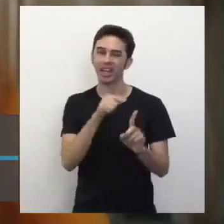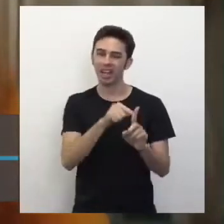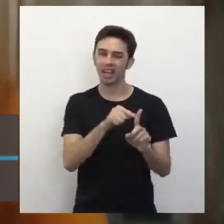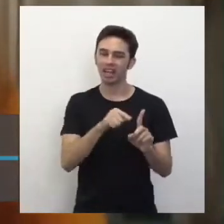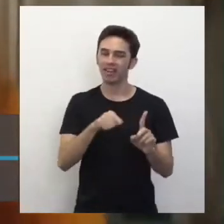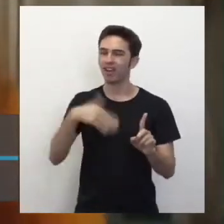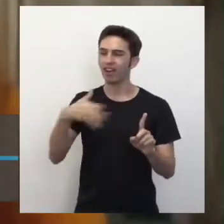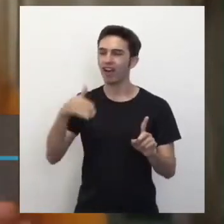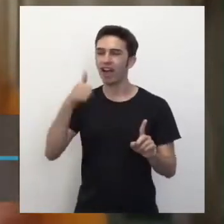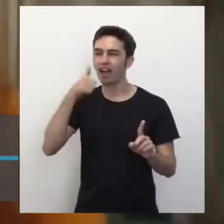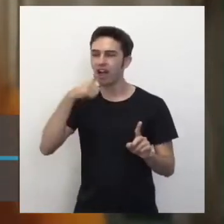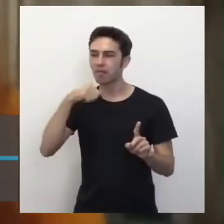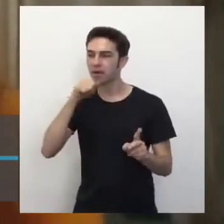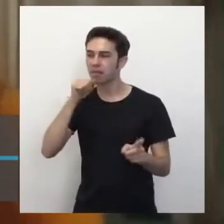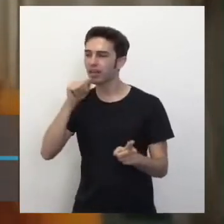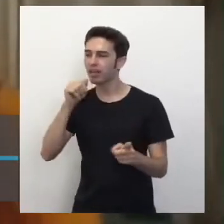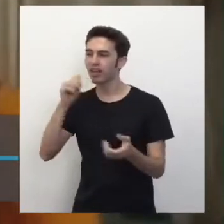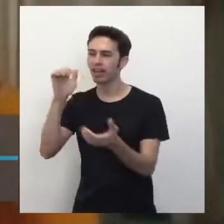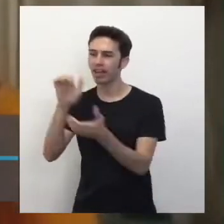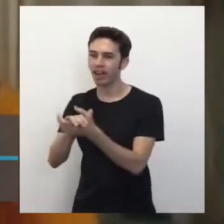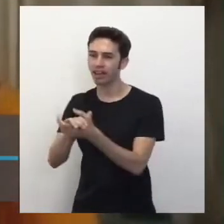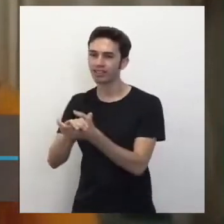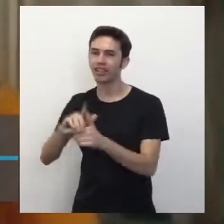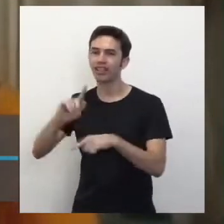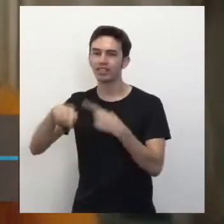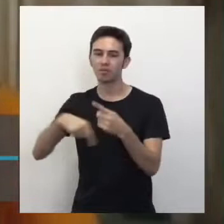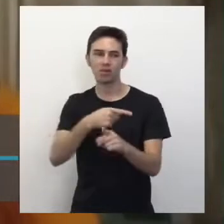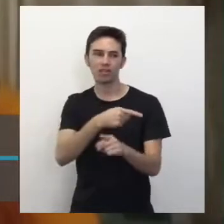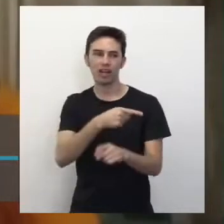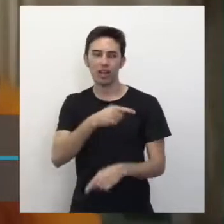sua mãe e mataria o seu próprio pai.